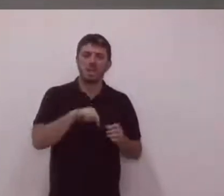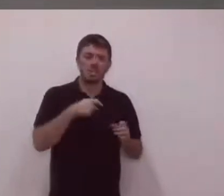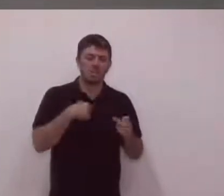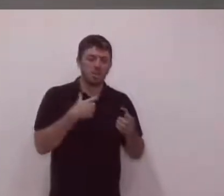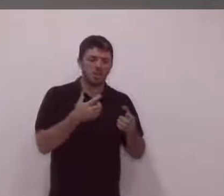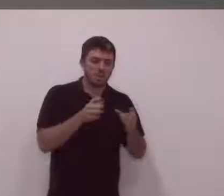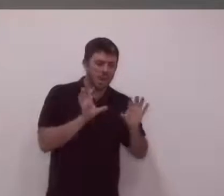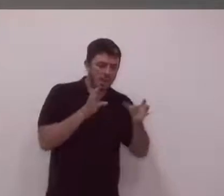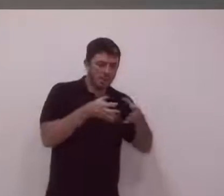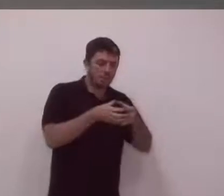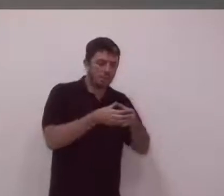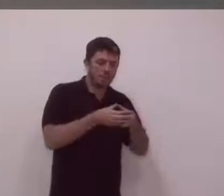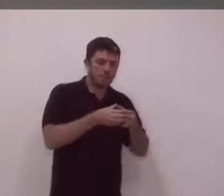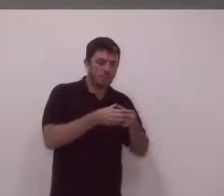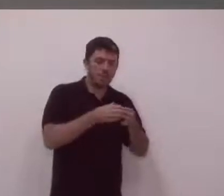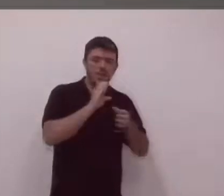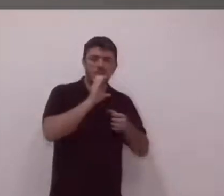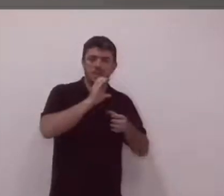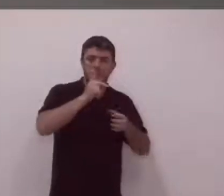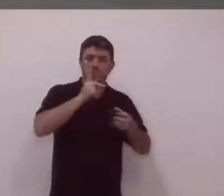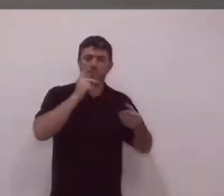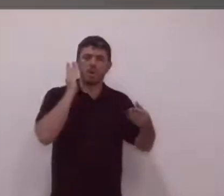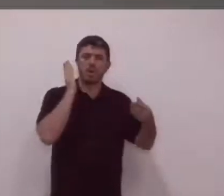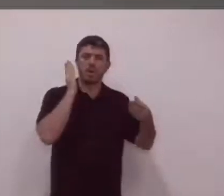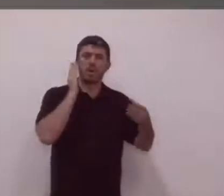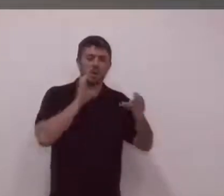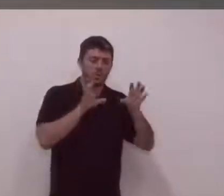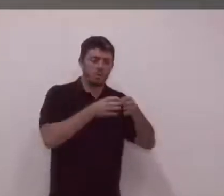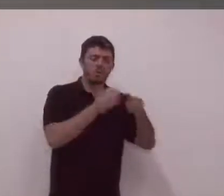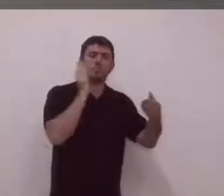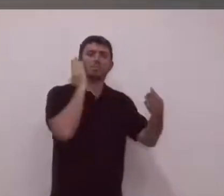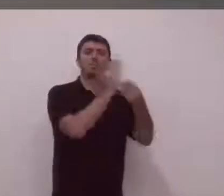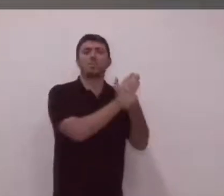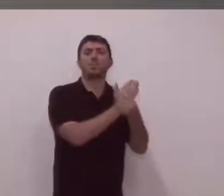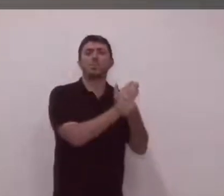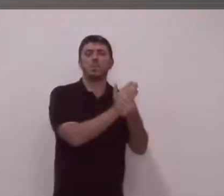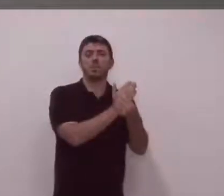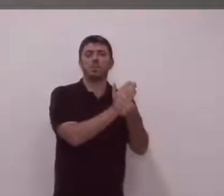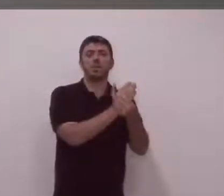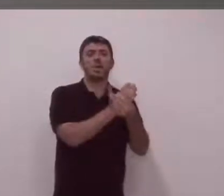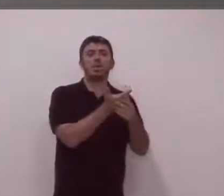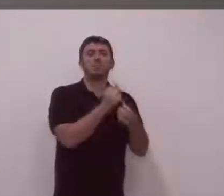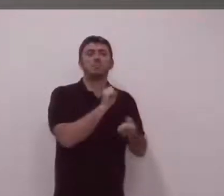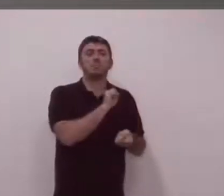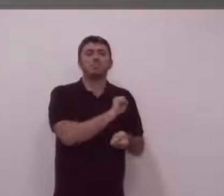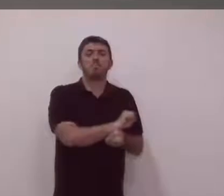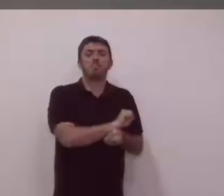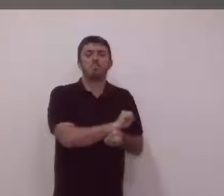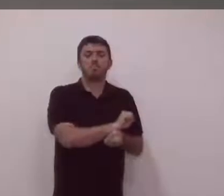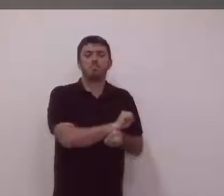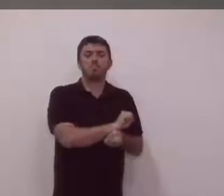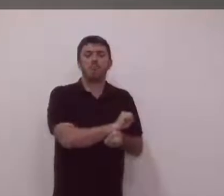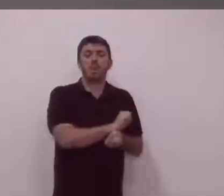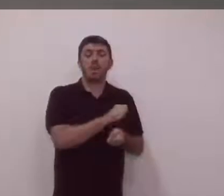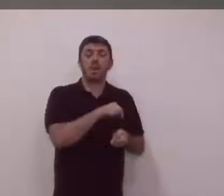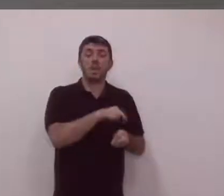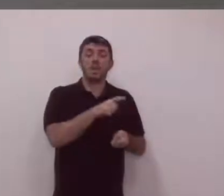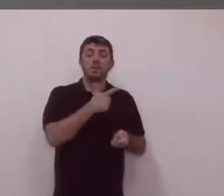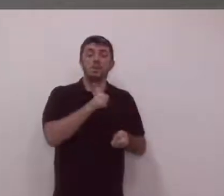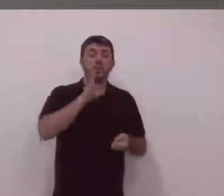ação civil pública promovida pelo Ministério Público ela ainda encontra-se lá sob a análise do Poder Judiciário não tem uma decisão final